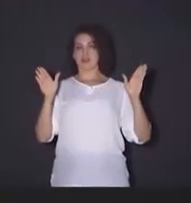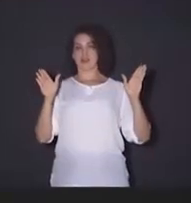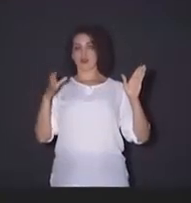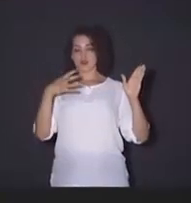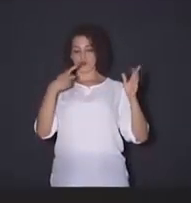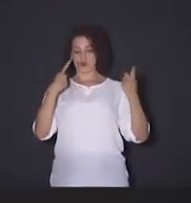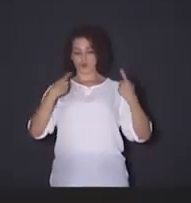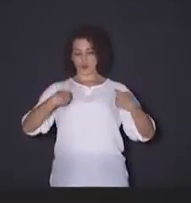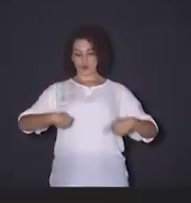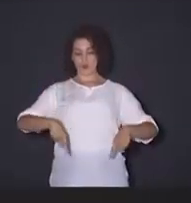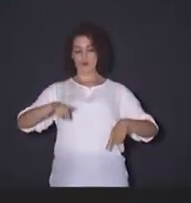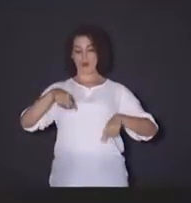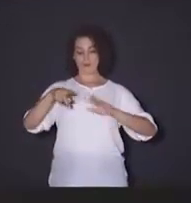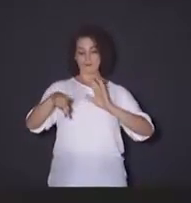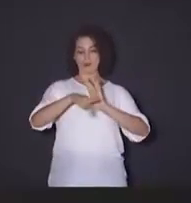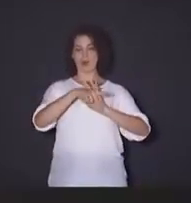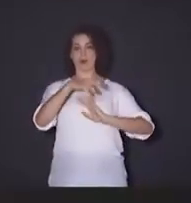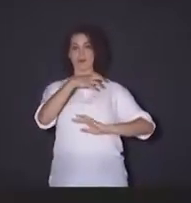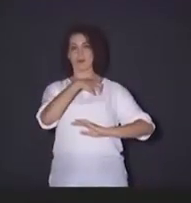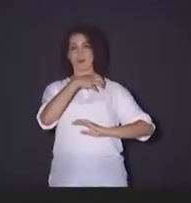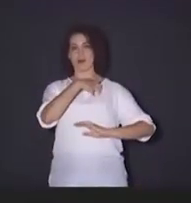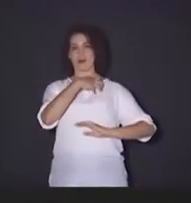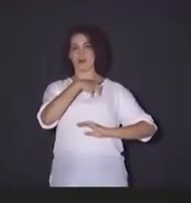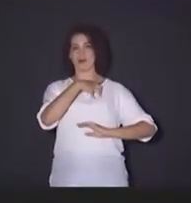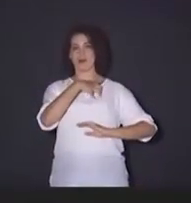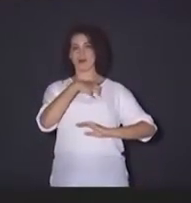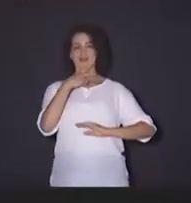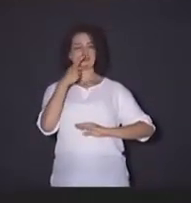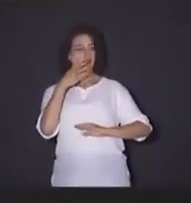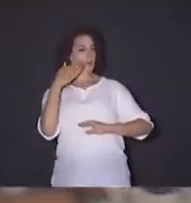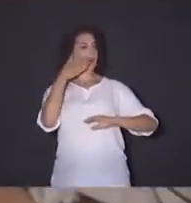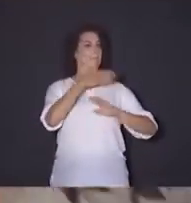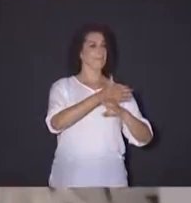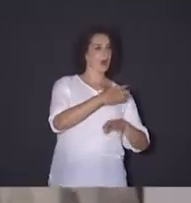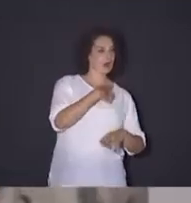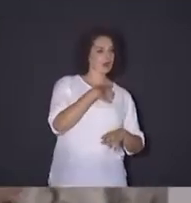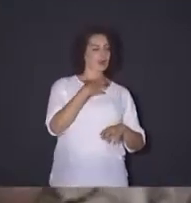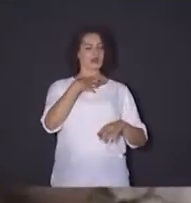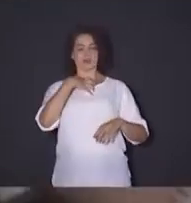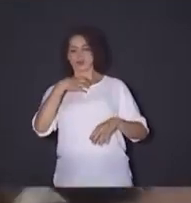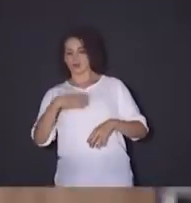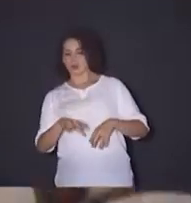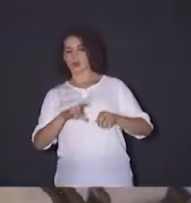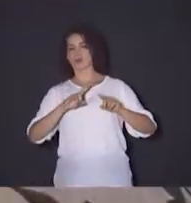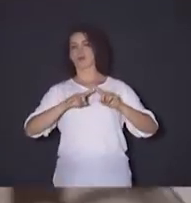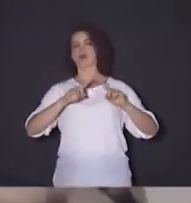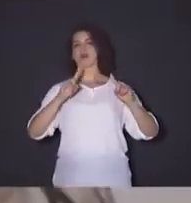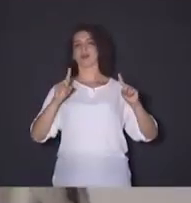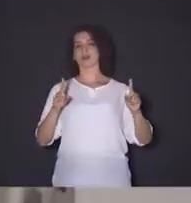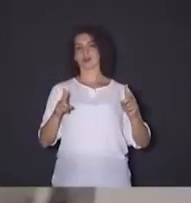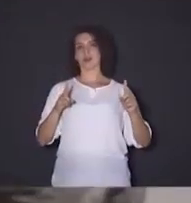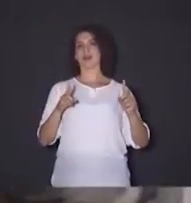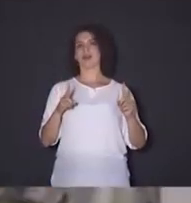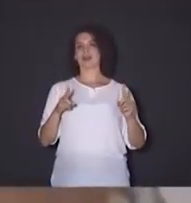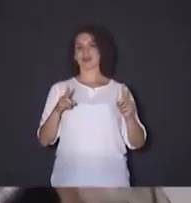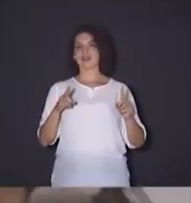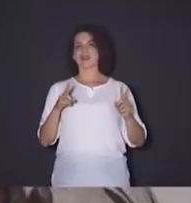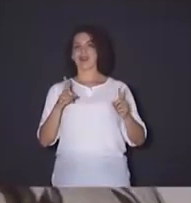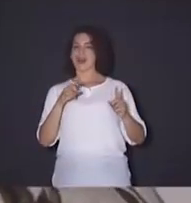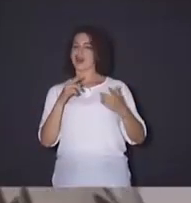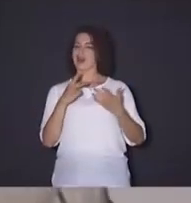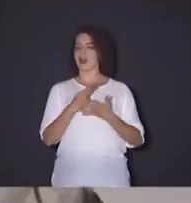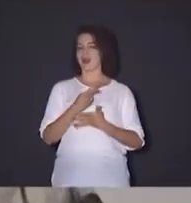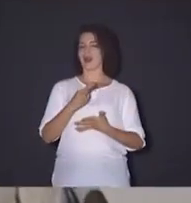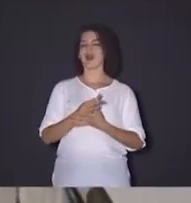mais baiano quando diz a Bahia. Vamos para a Bahia, Salvador. Mas é uma certa amálgama que tem. E